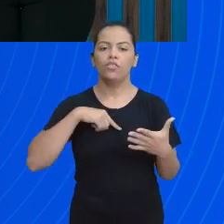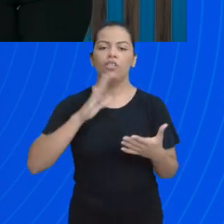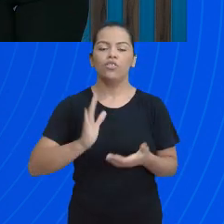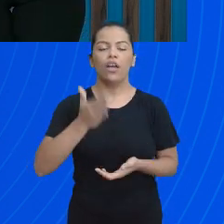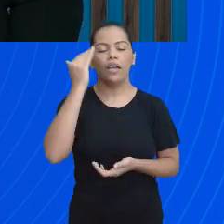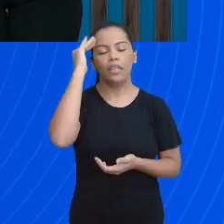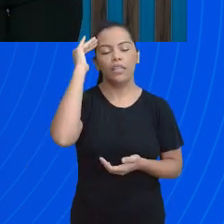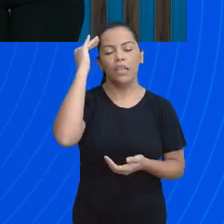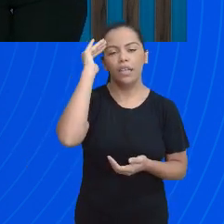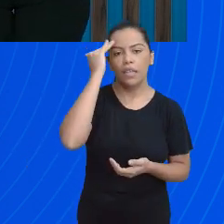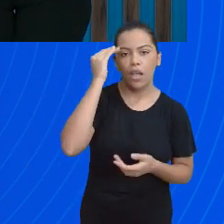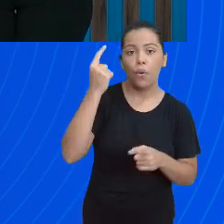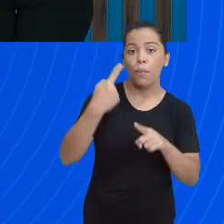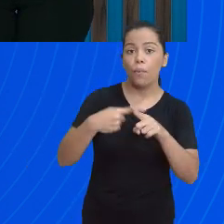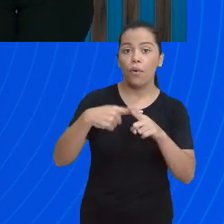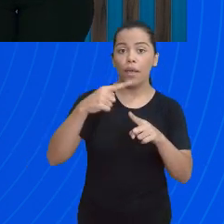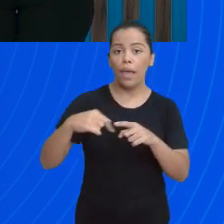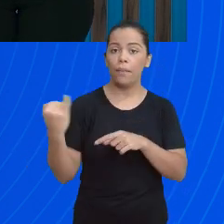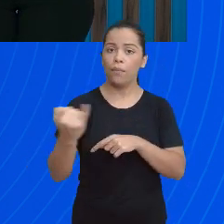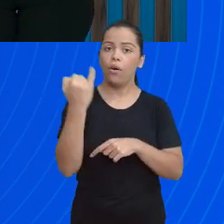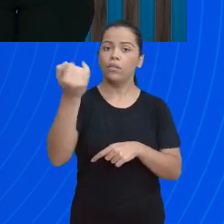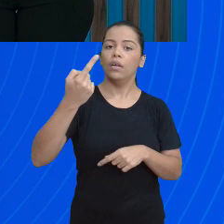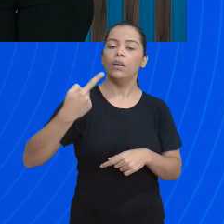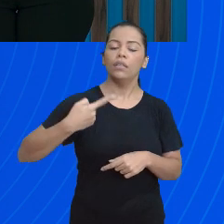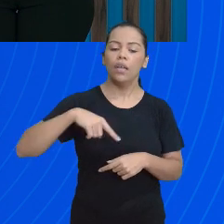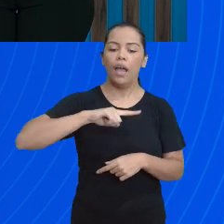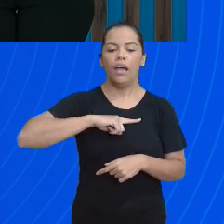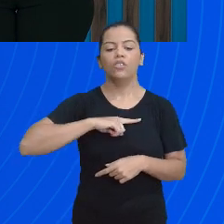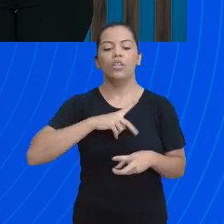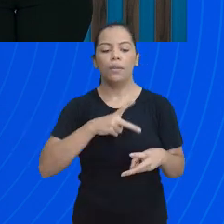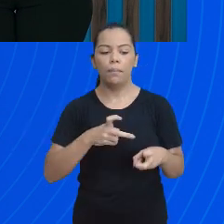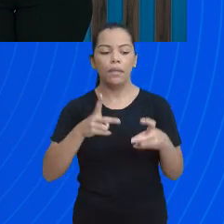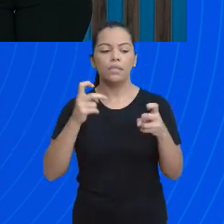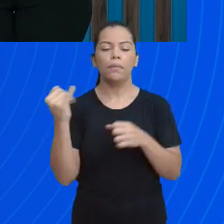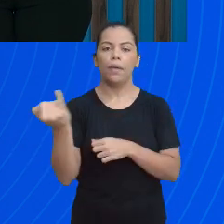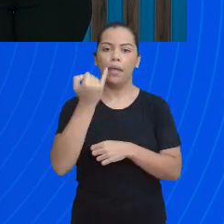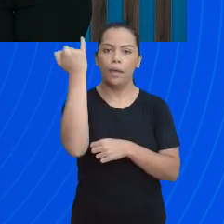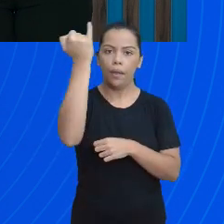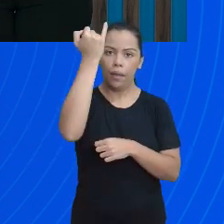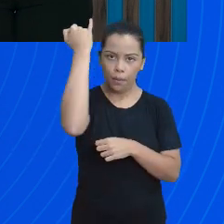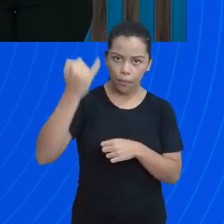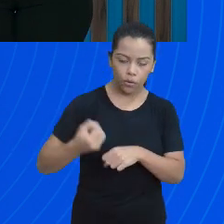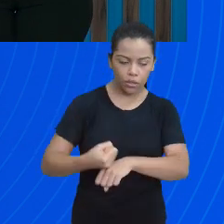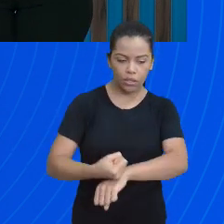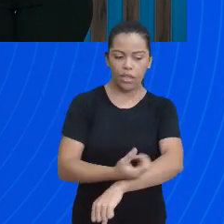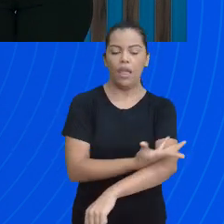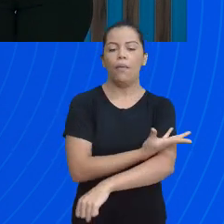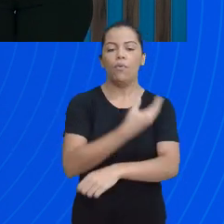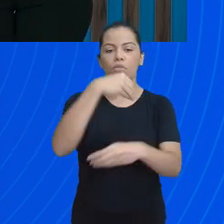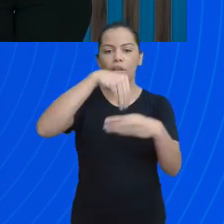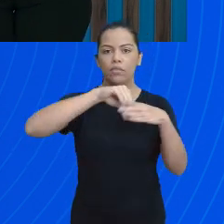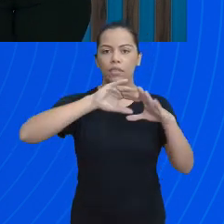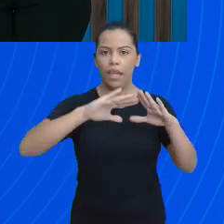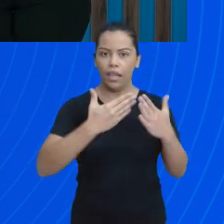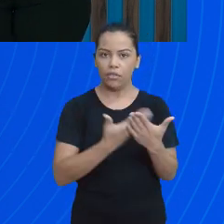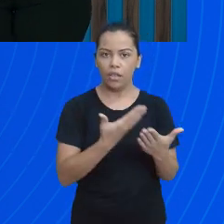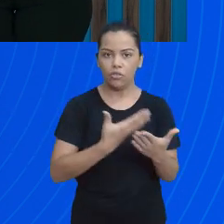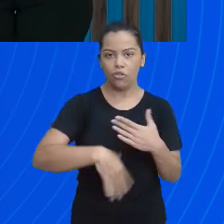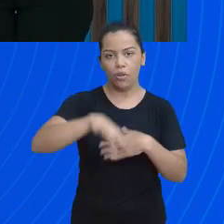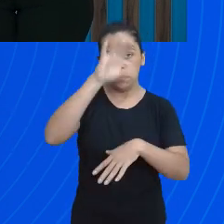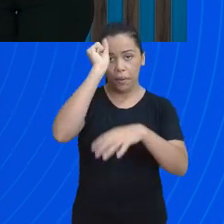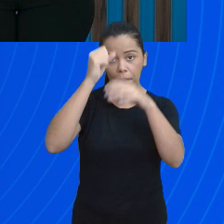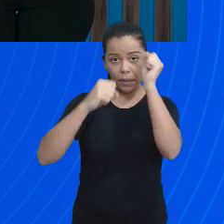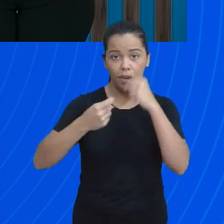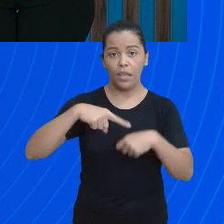que é importante a gente levar em consideração as questões socioemocionais no ambiente de aprendizagem, mas a gente